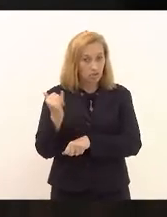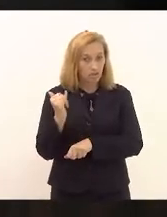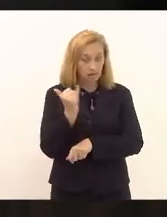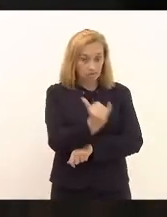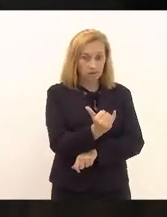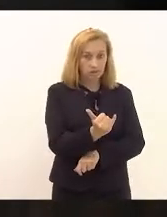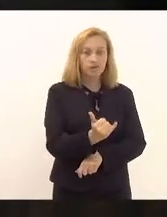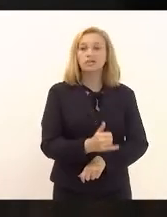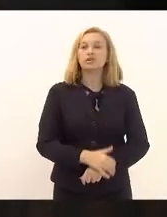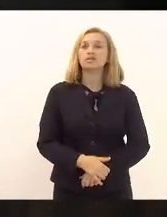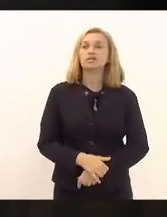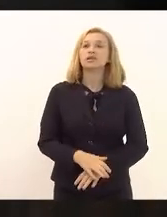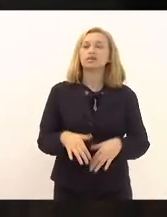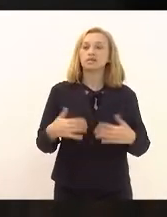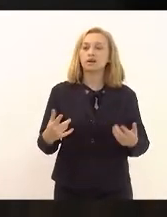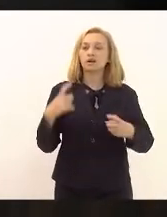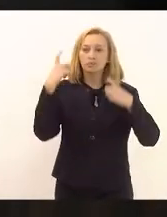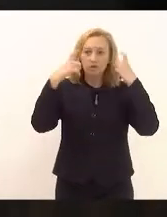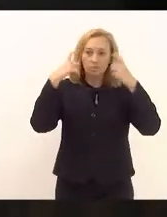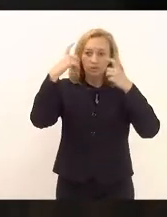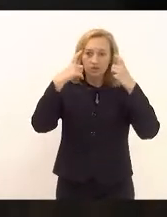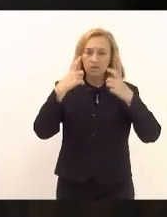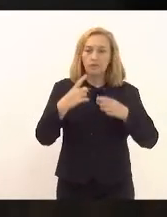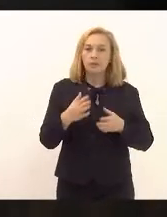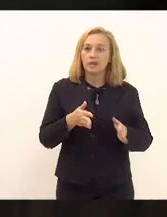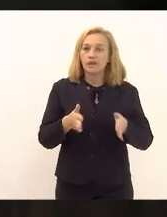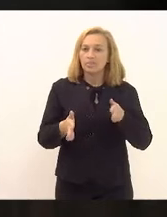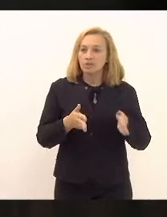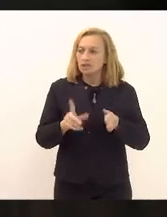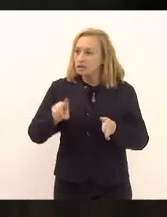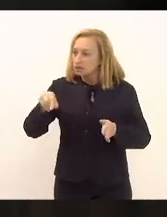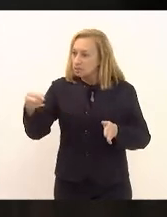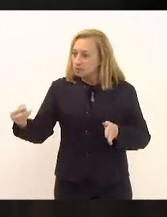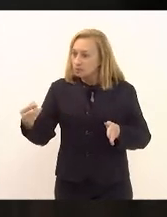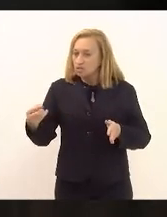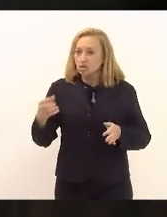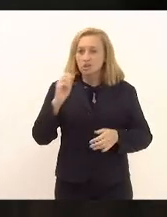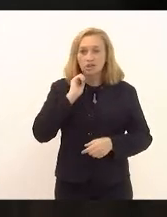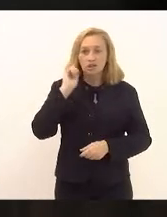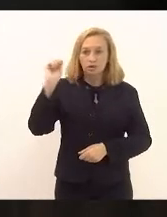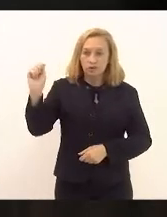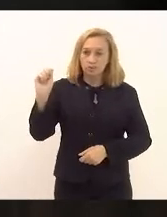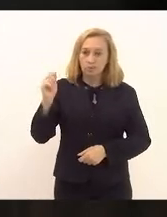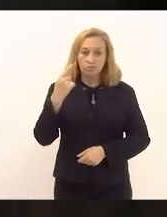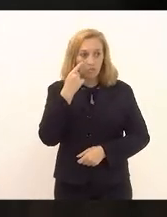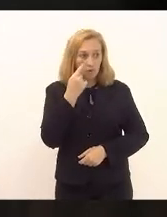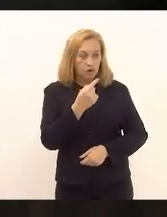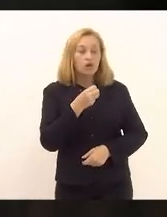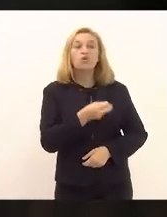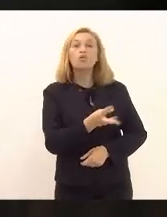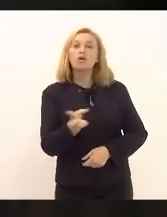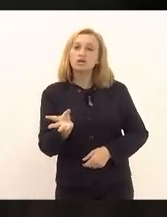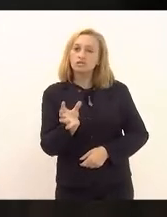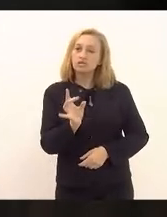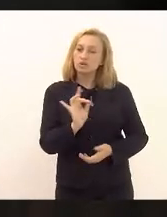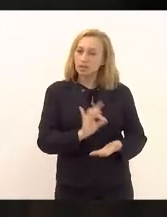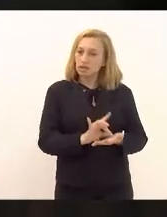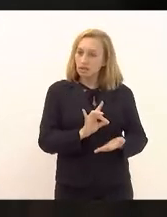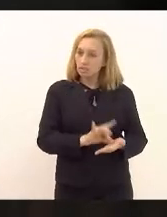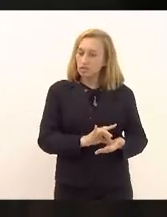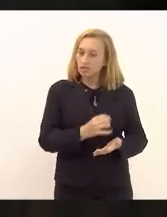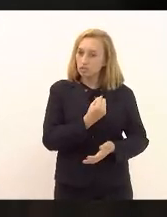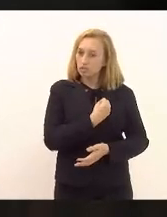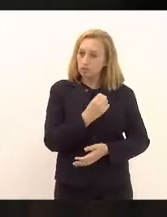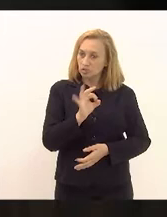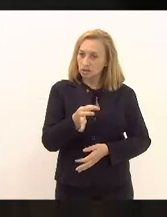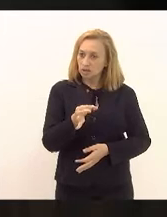Estado. Então, a minha preocupação é entrarmos no período depois de abril, vou me certificar quantos são, que a ideia era porque a gente